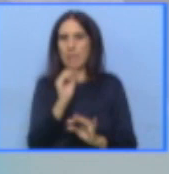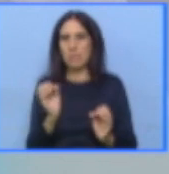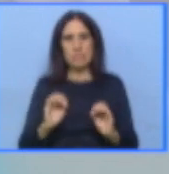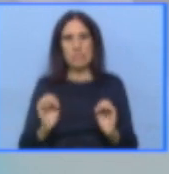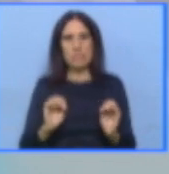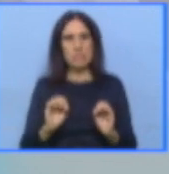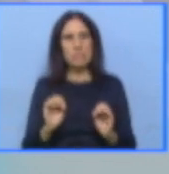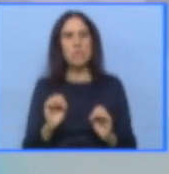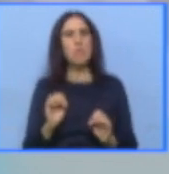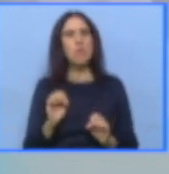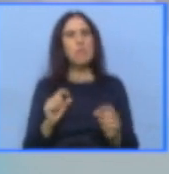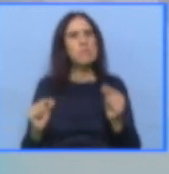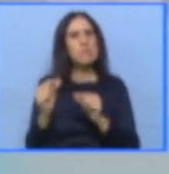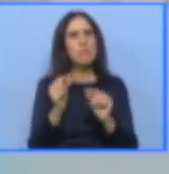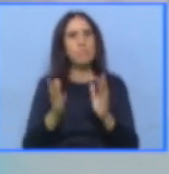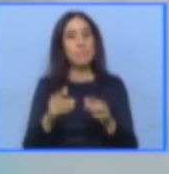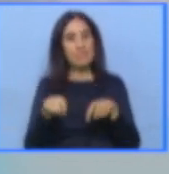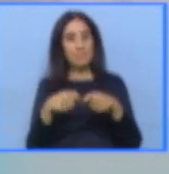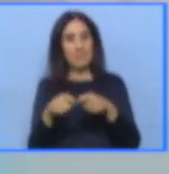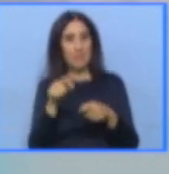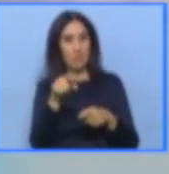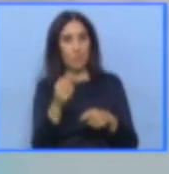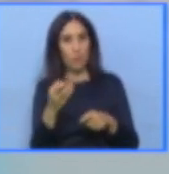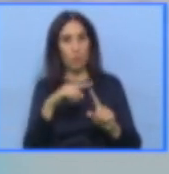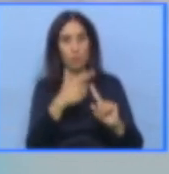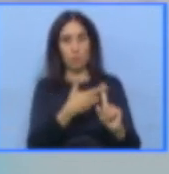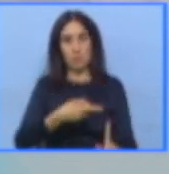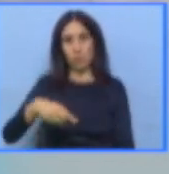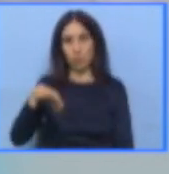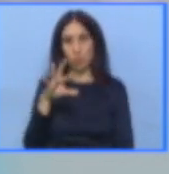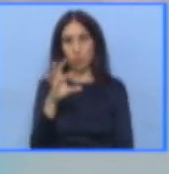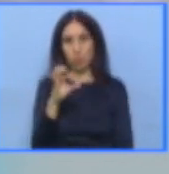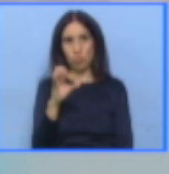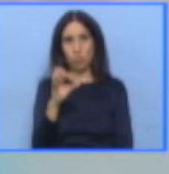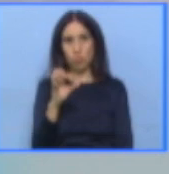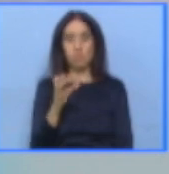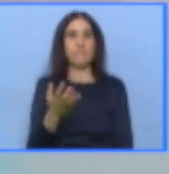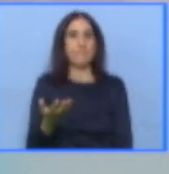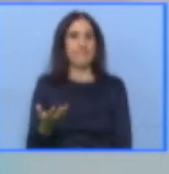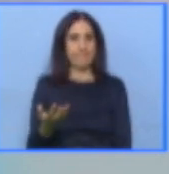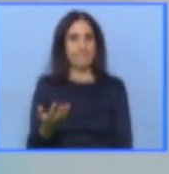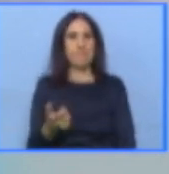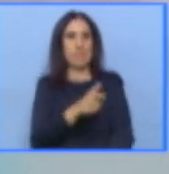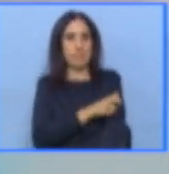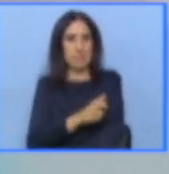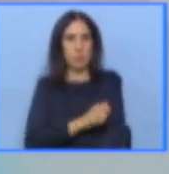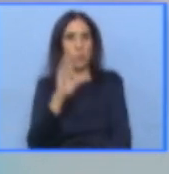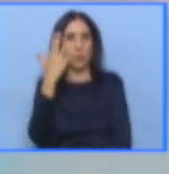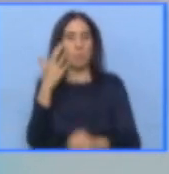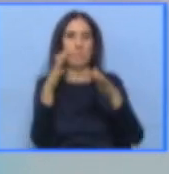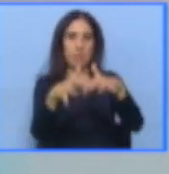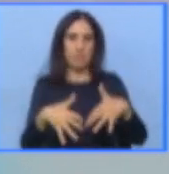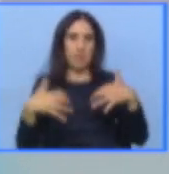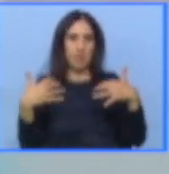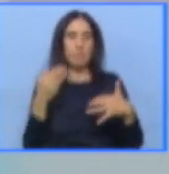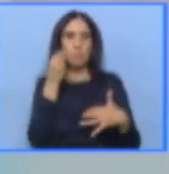nós nunca vamos discutir. E então foi esse partido que, em 1918, teve uma grande representação parlamentar, mas também devido ao